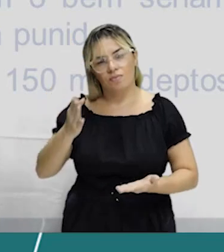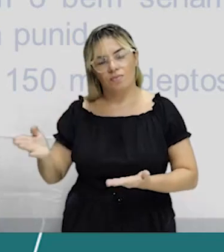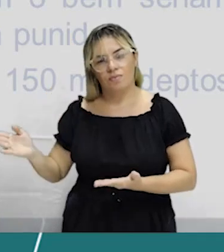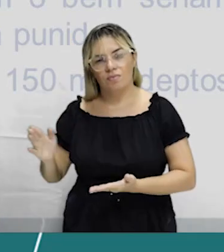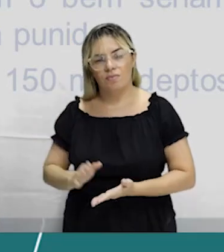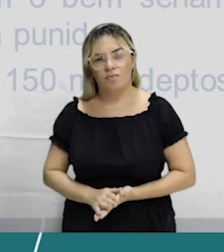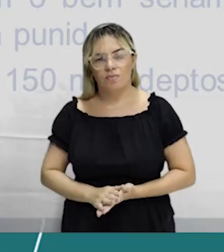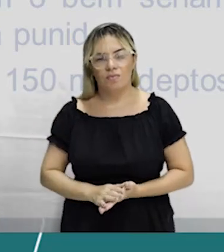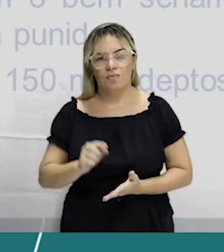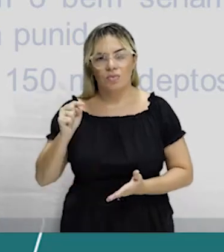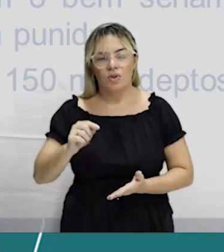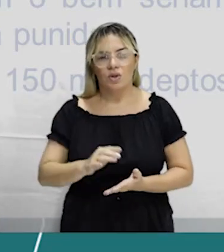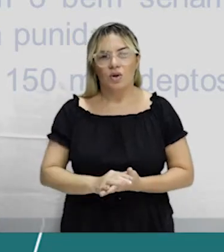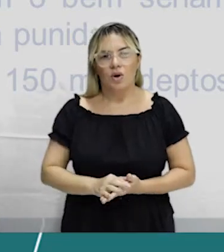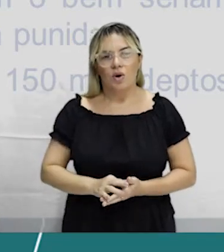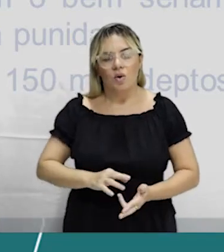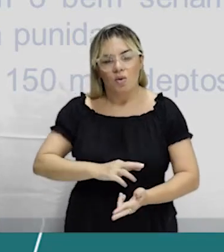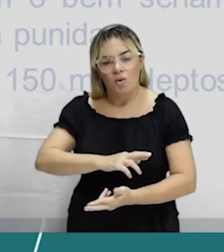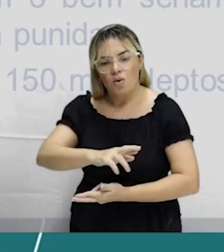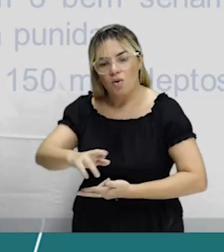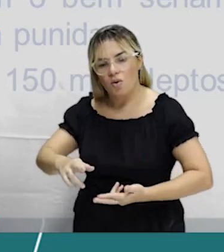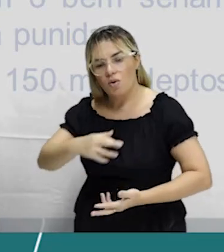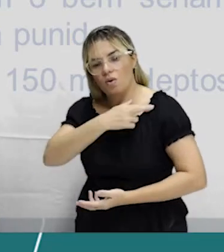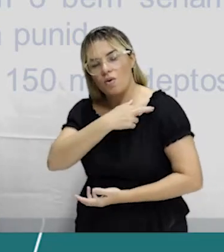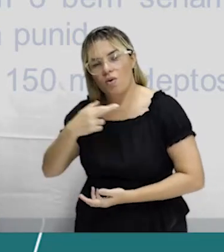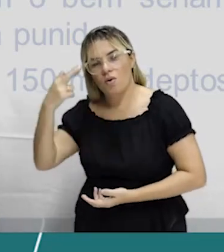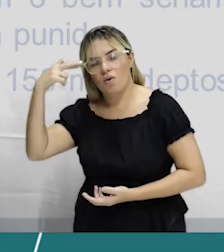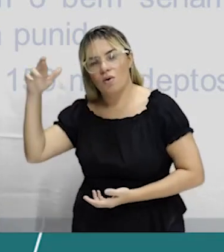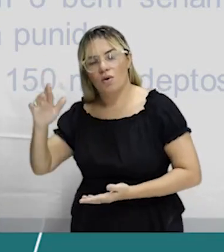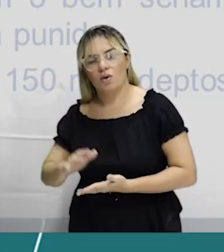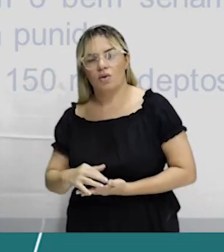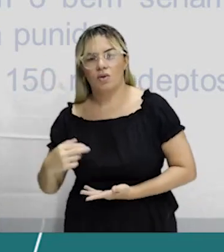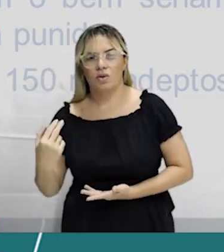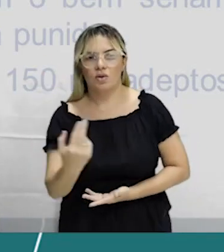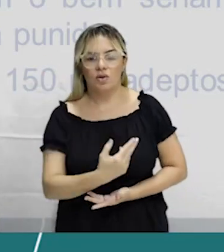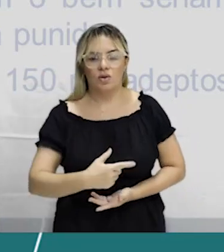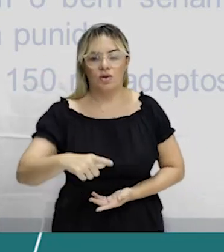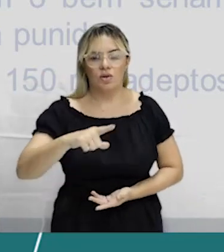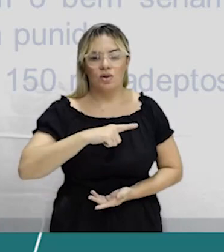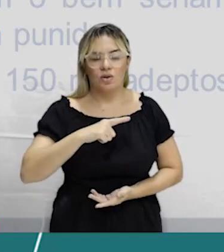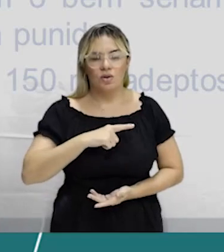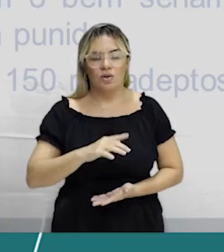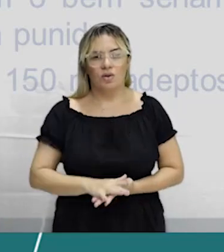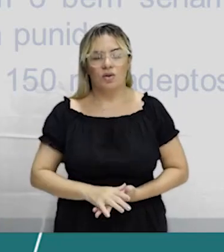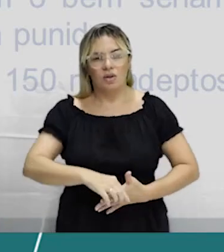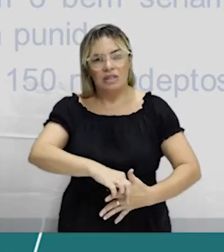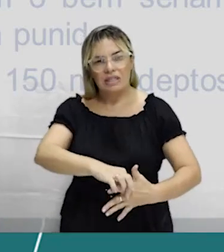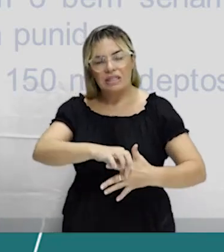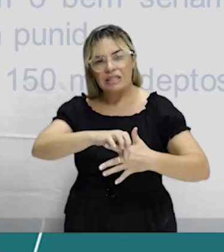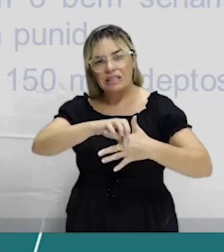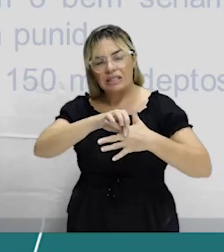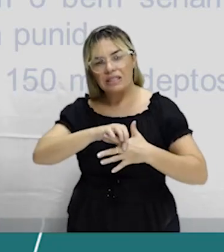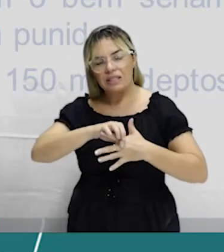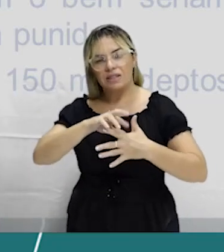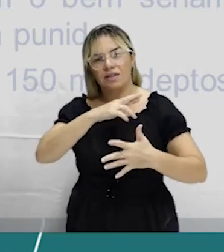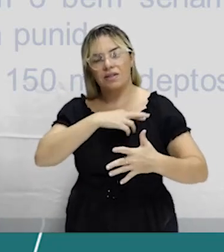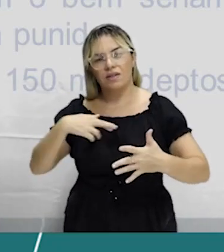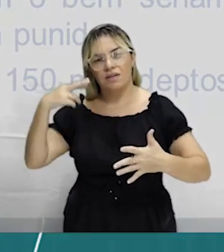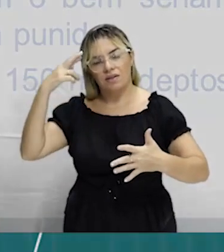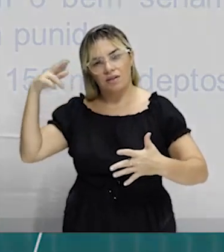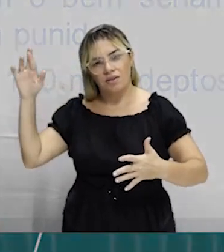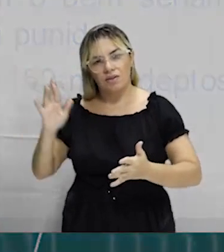do grande reformador religioso que nós tivemos aqui. O grande líder religioso e